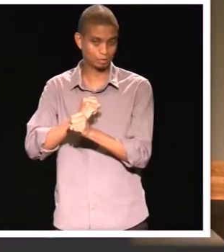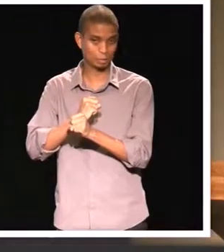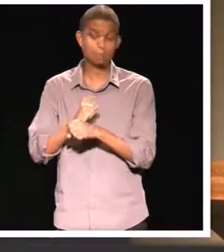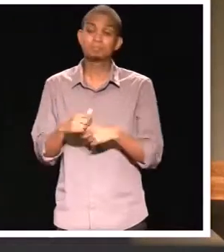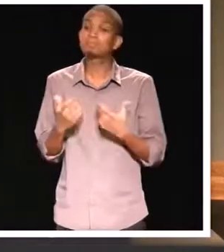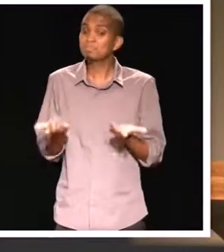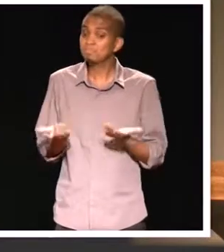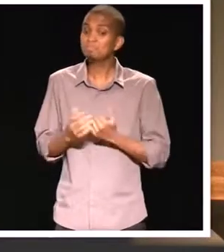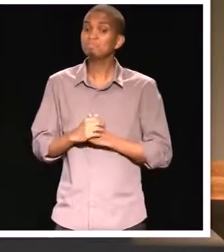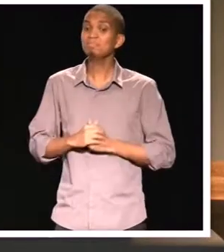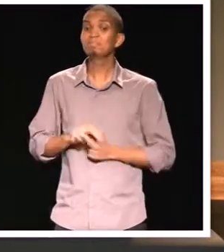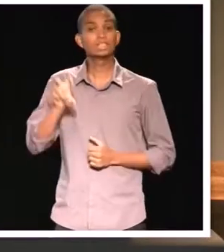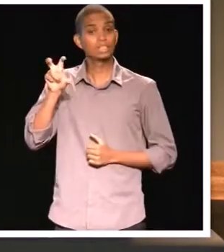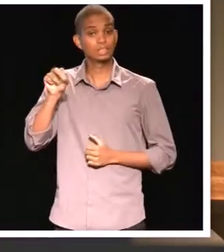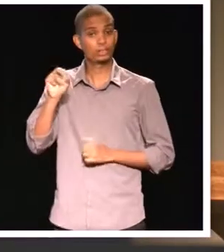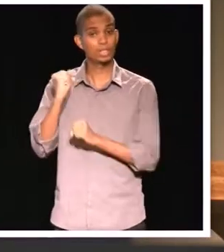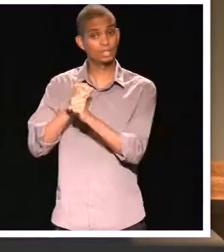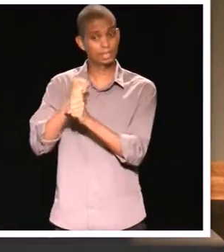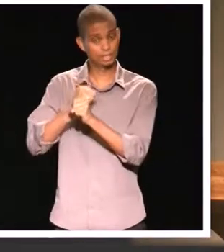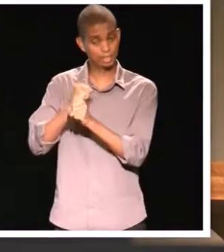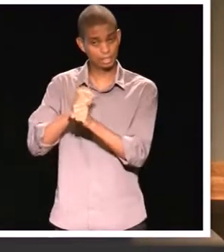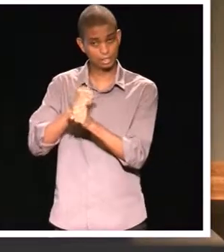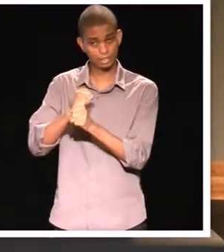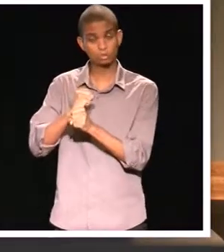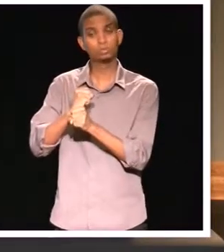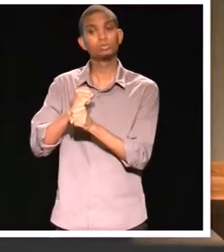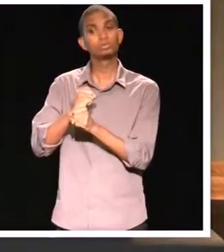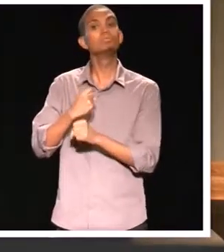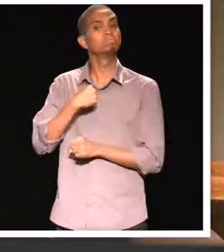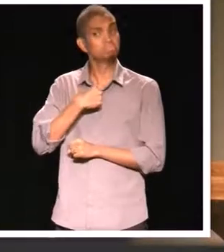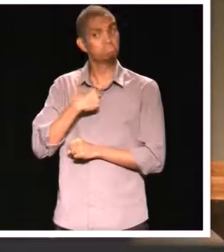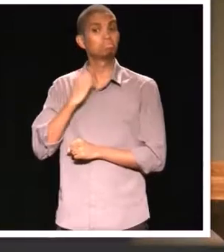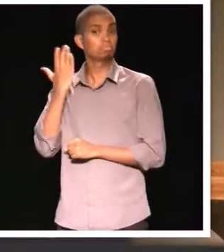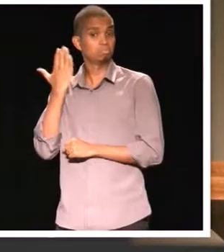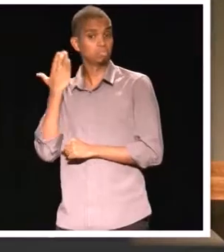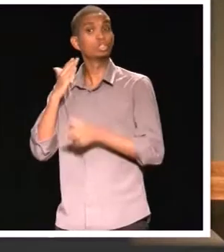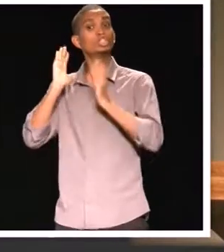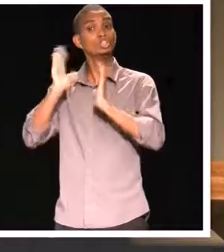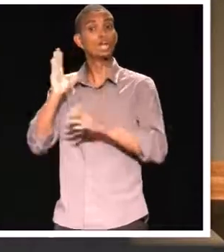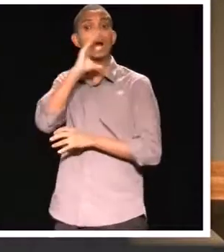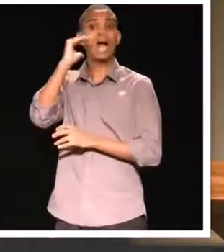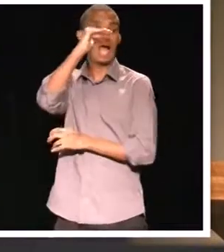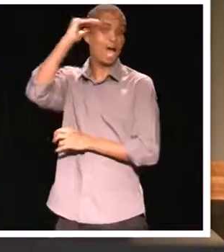Faz 50 anos, eu já era uma pessoa adulta.